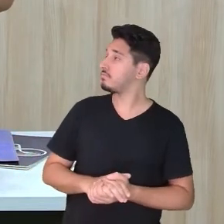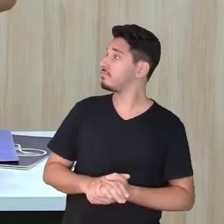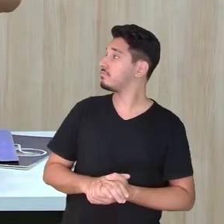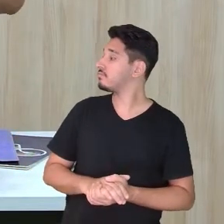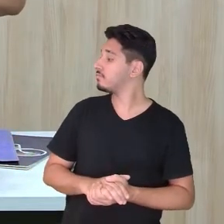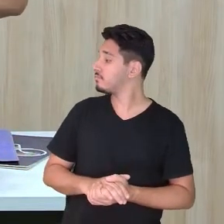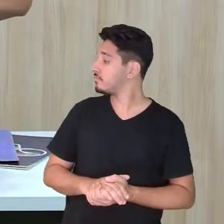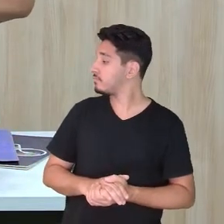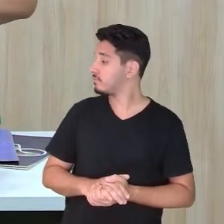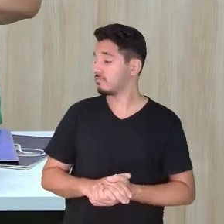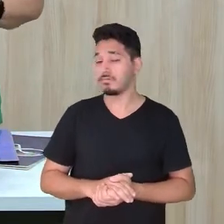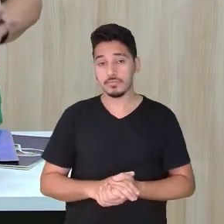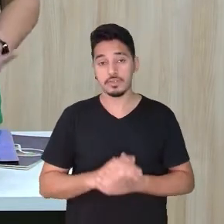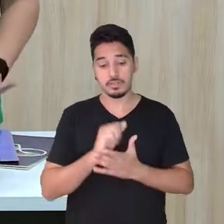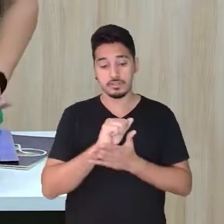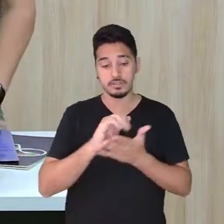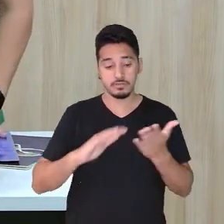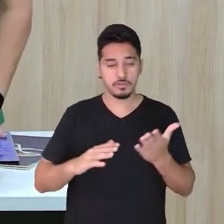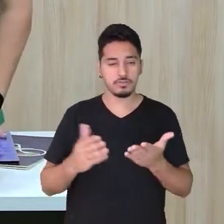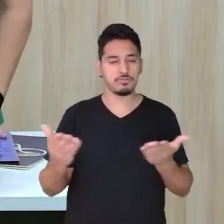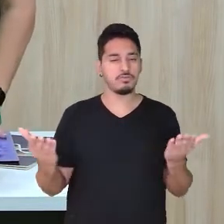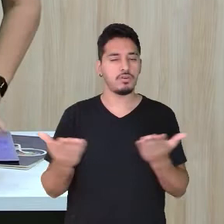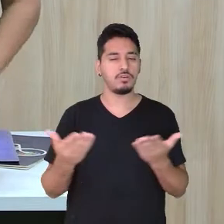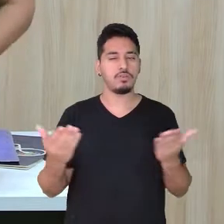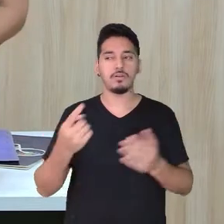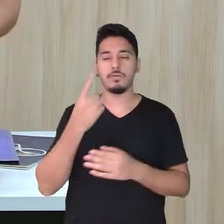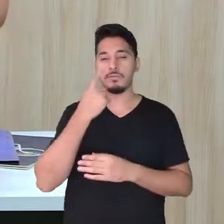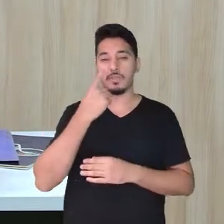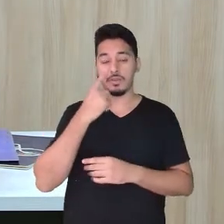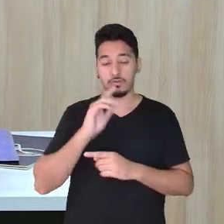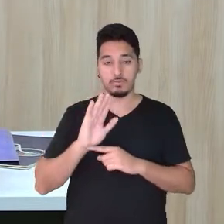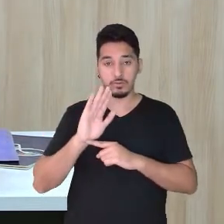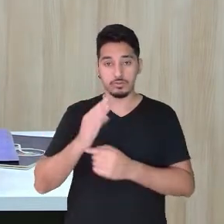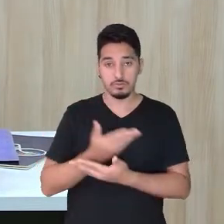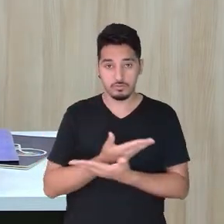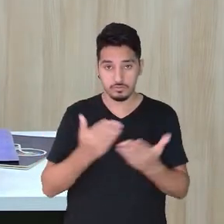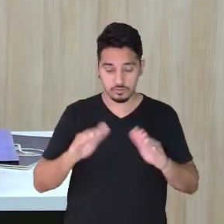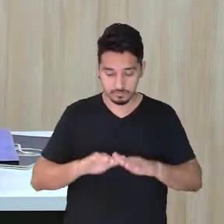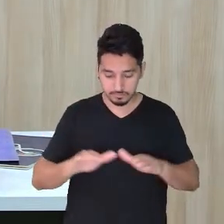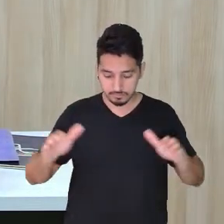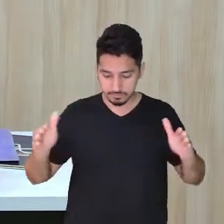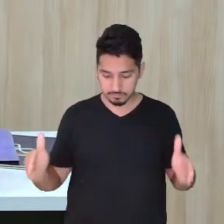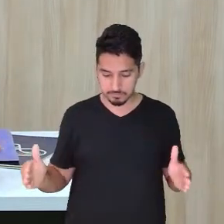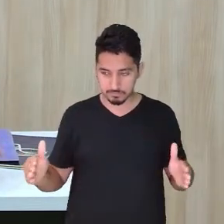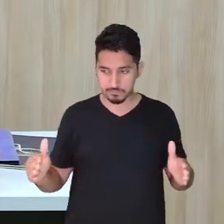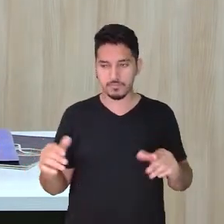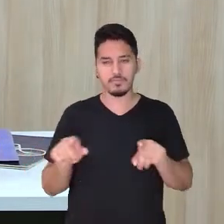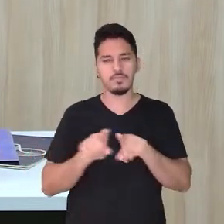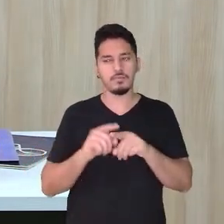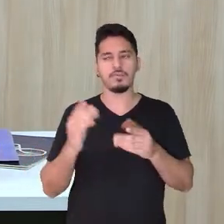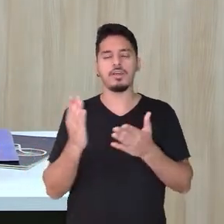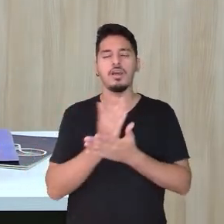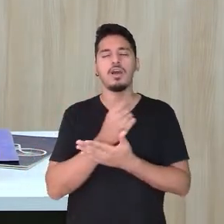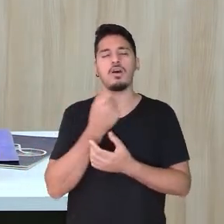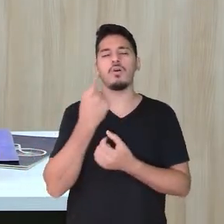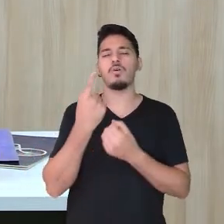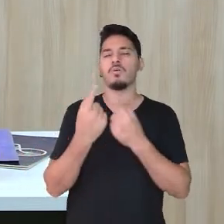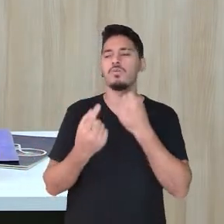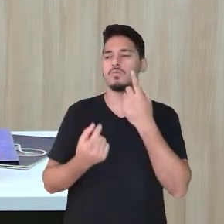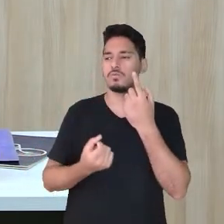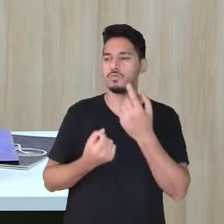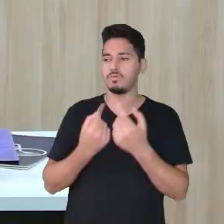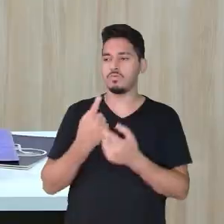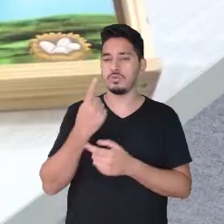Bom, dessas atividades, vamos passar para essas daqui. Eu trouxe aqui também algumas atividades